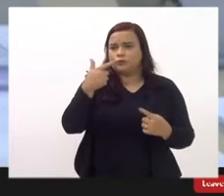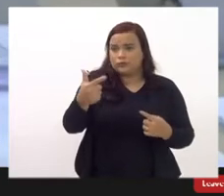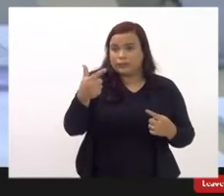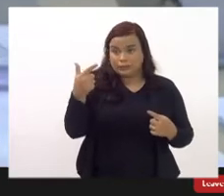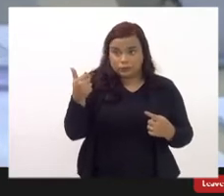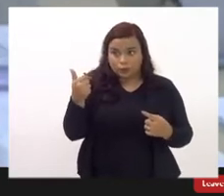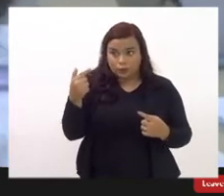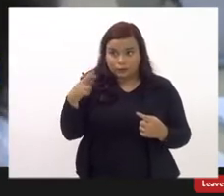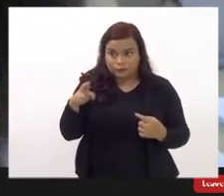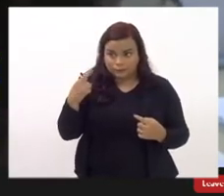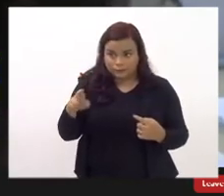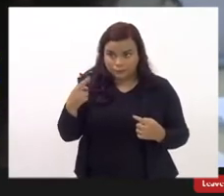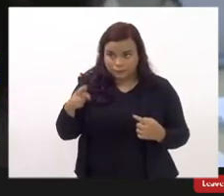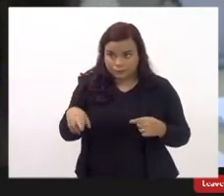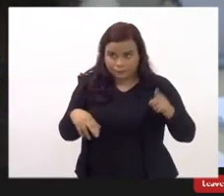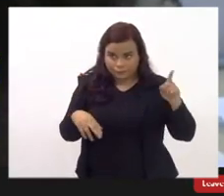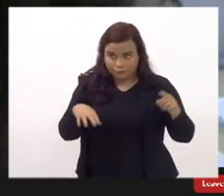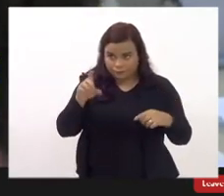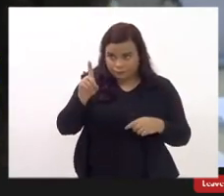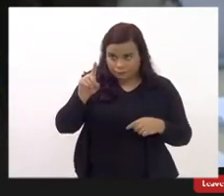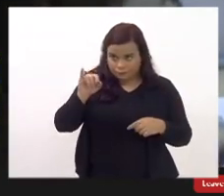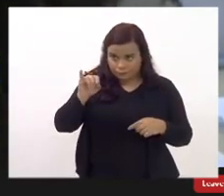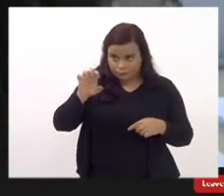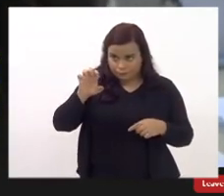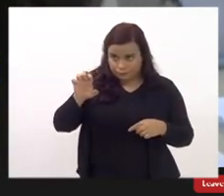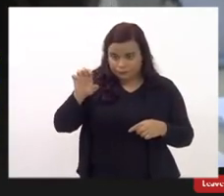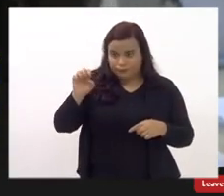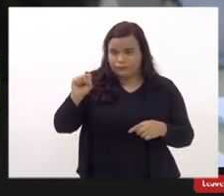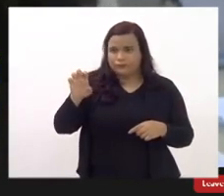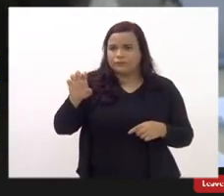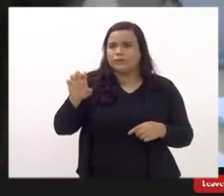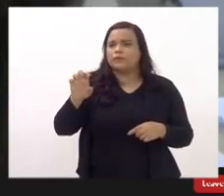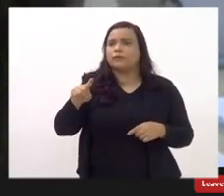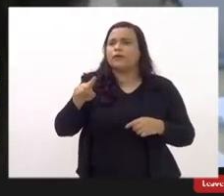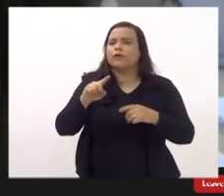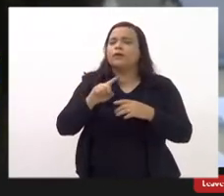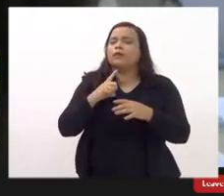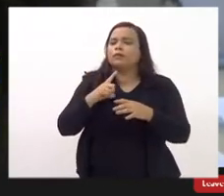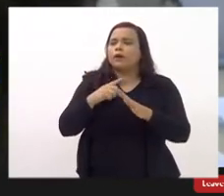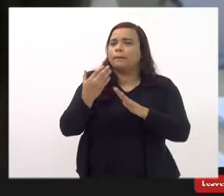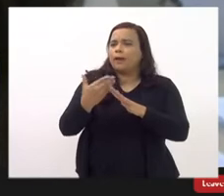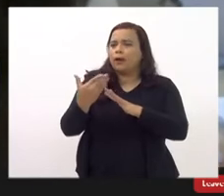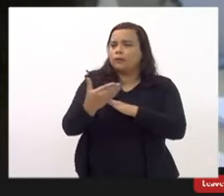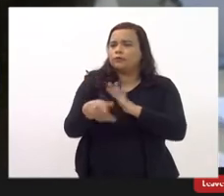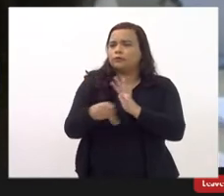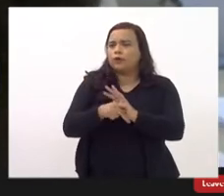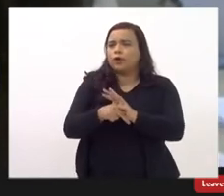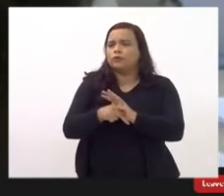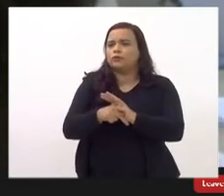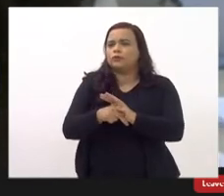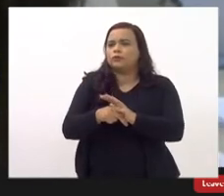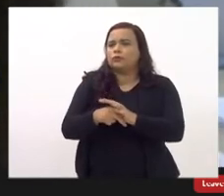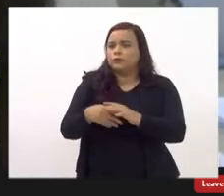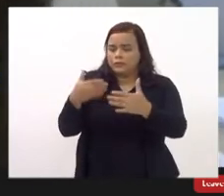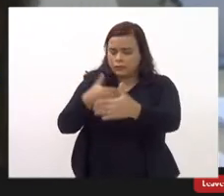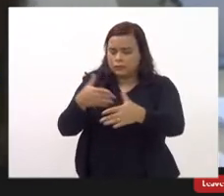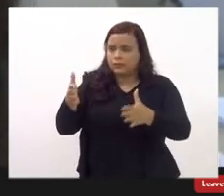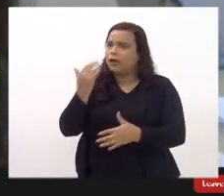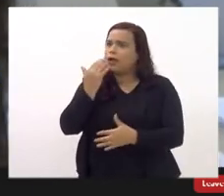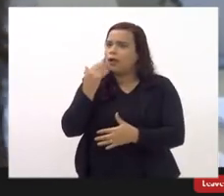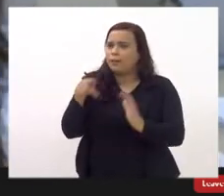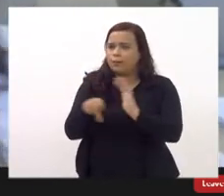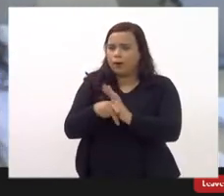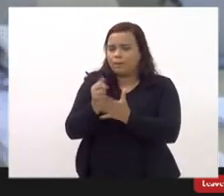é o salário mínimo, segundo o Diese, usando aí os parâmetros da cesta básica de São Paulo, que é R$ 700,00, com